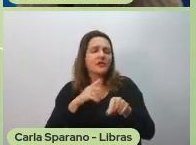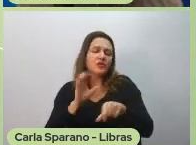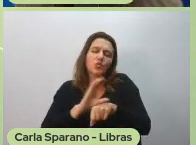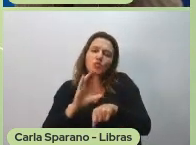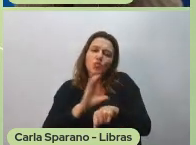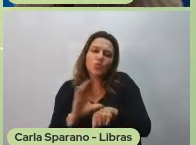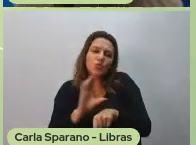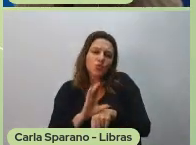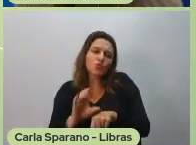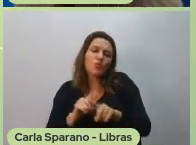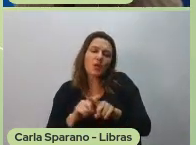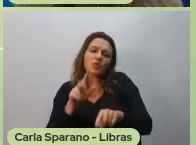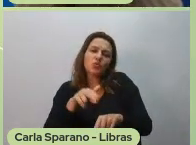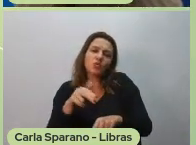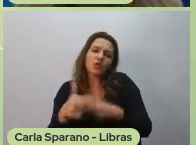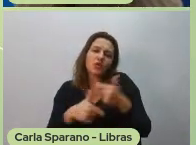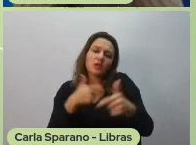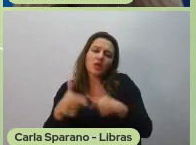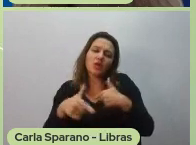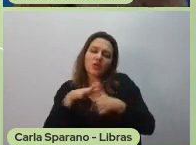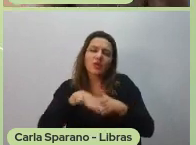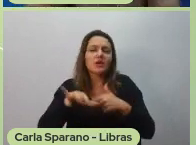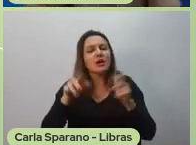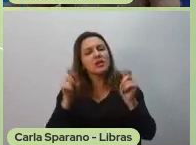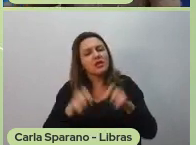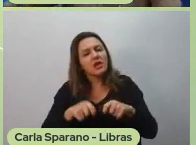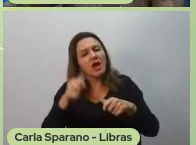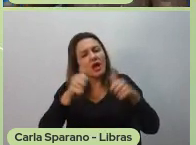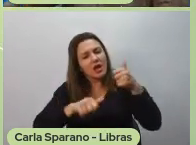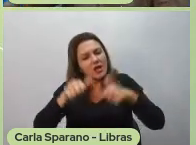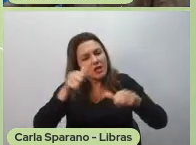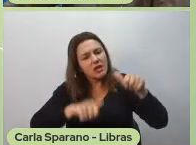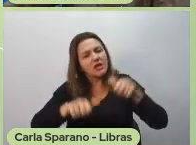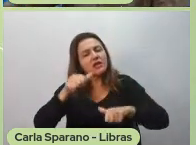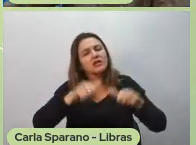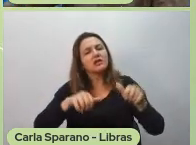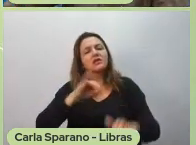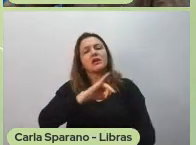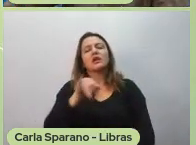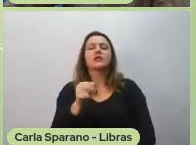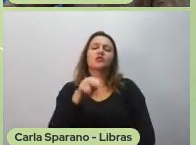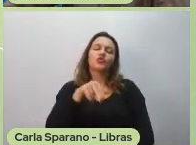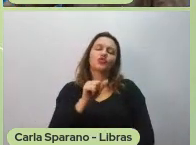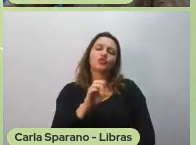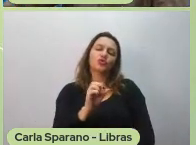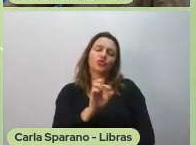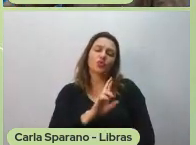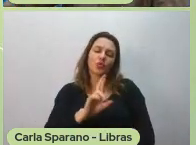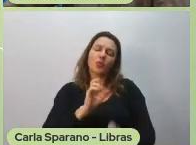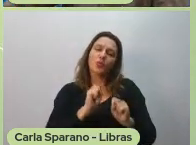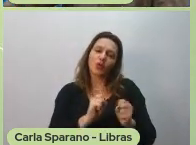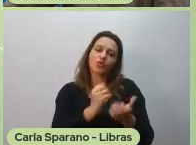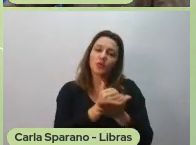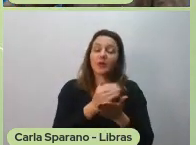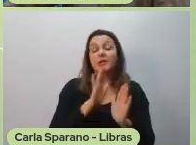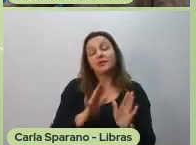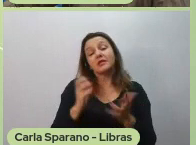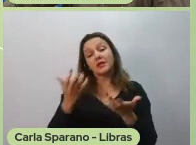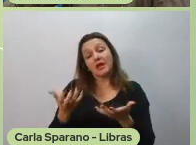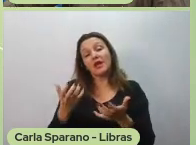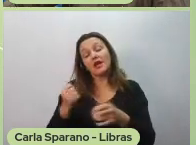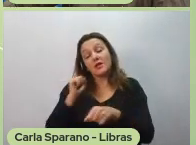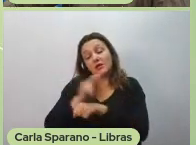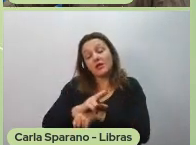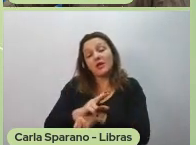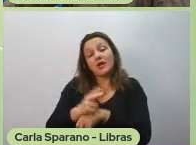nunca trabalhou na área, ela pode ser uma analista júnior, ela pode começar. Mas se você quer contratar uma analista pleno com